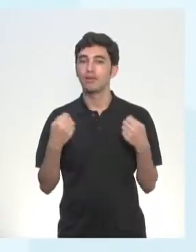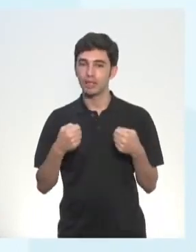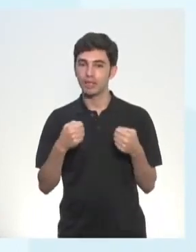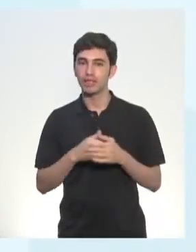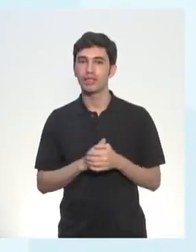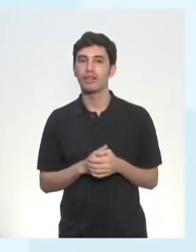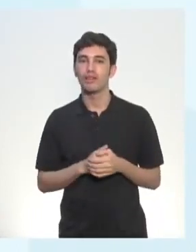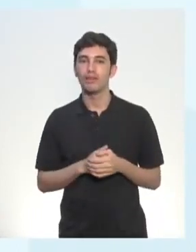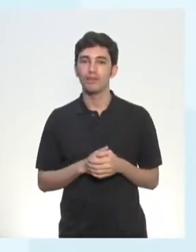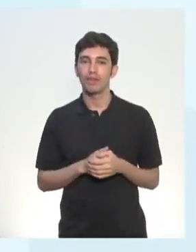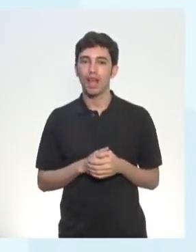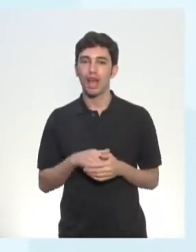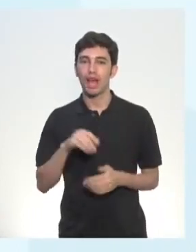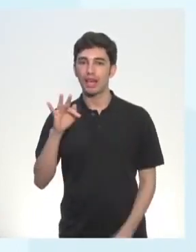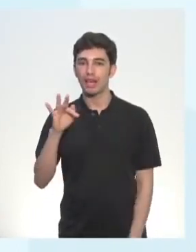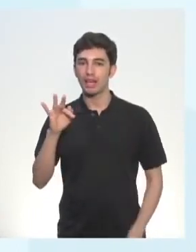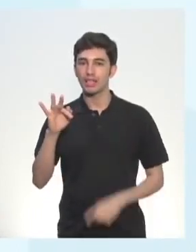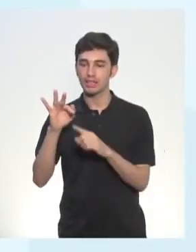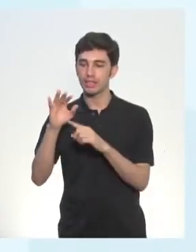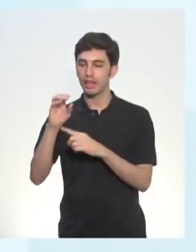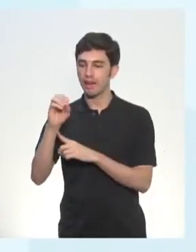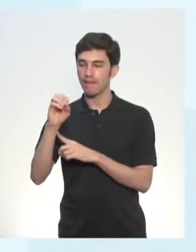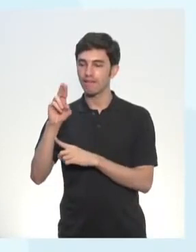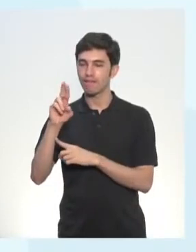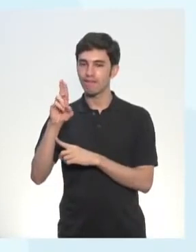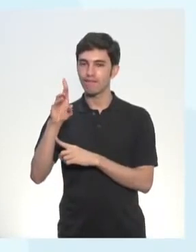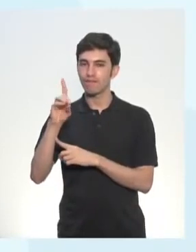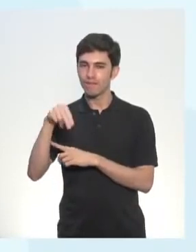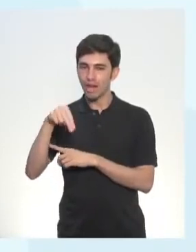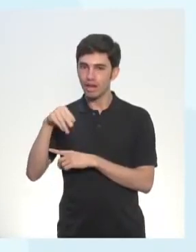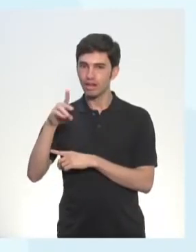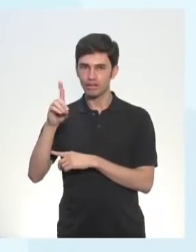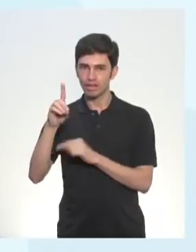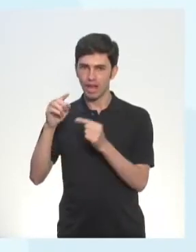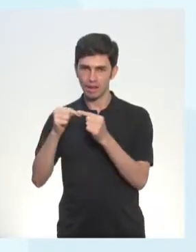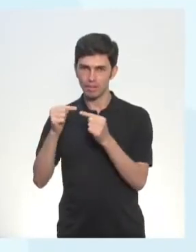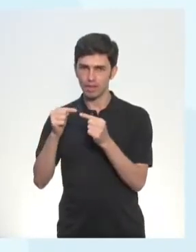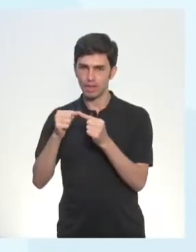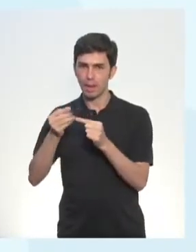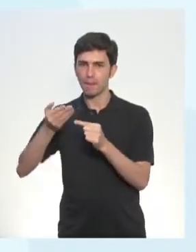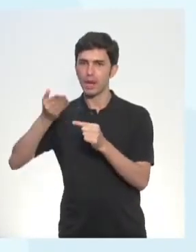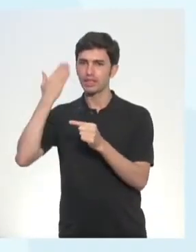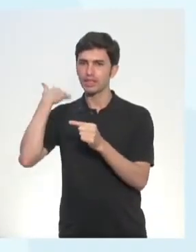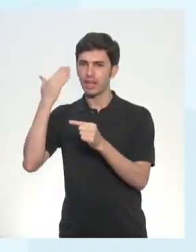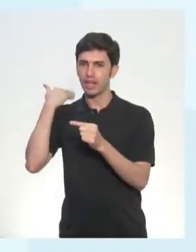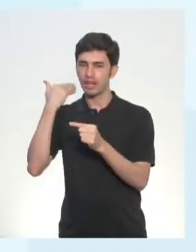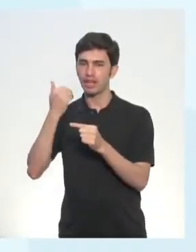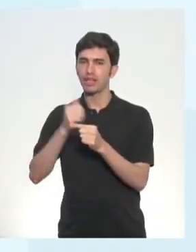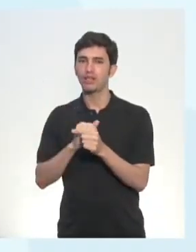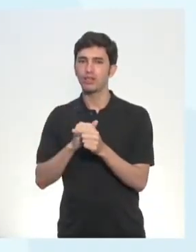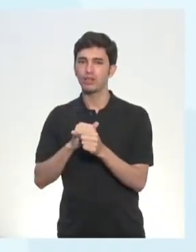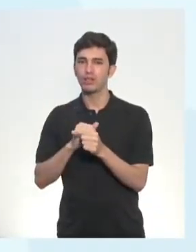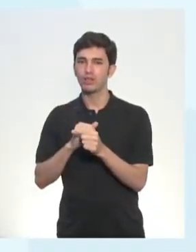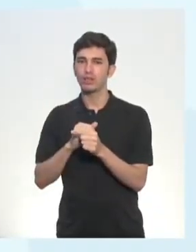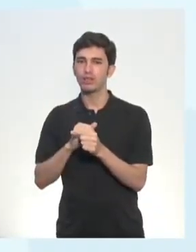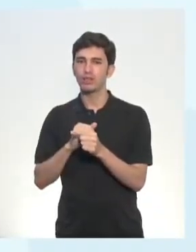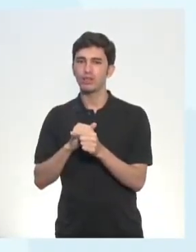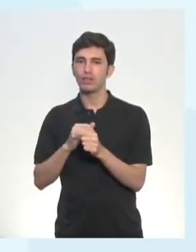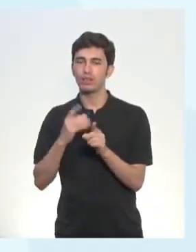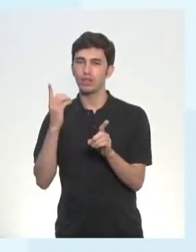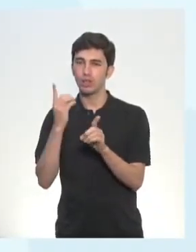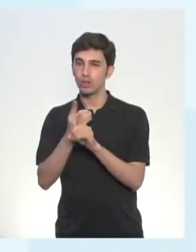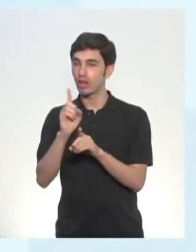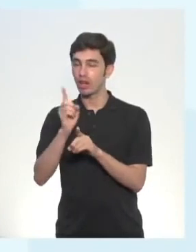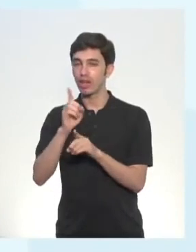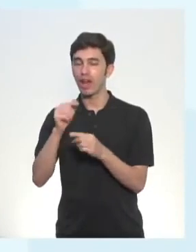É o verbo fundar mesmo. Então, o passado dele você põe ed no verbo. Isso aqui a gente está vendo lá no 7º ano, né? A gente começou hoje com o passado.